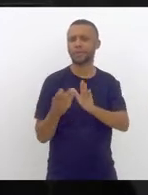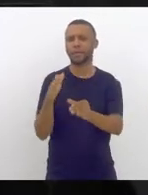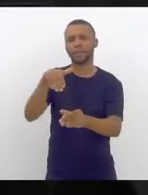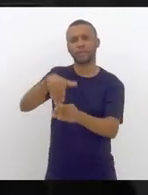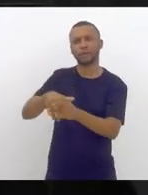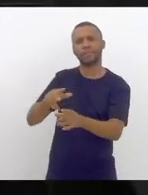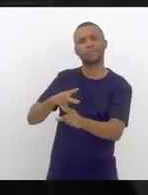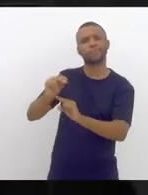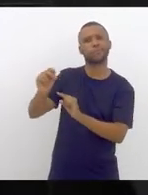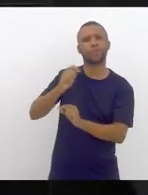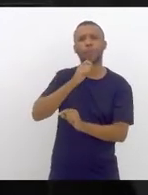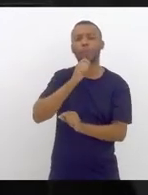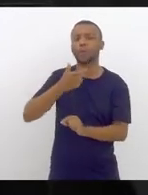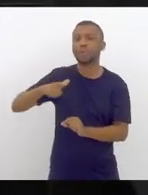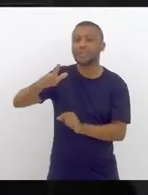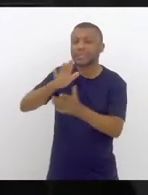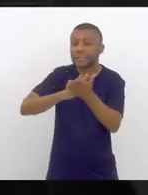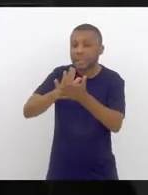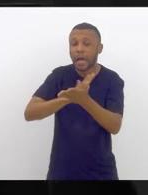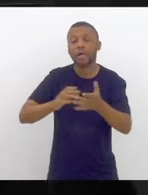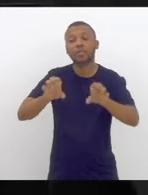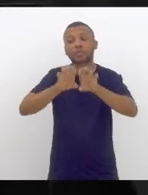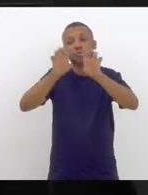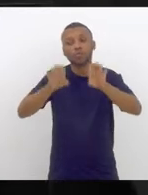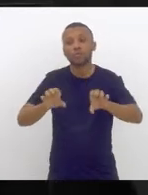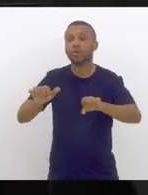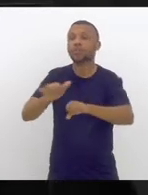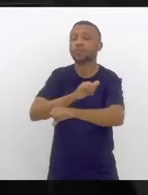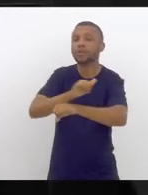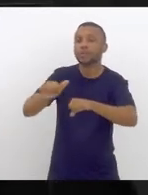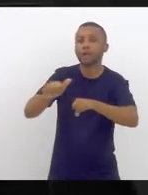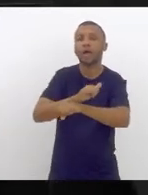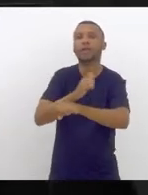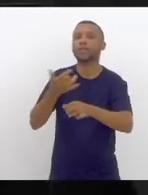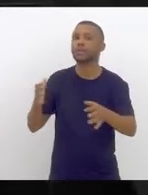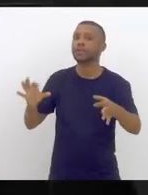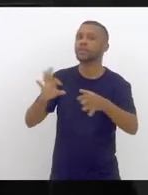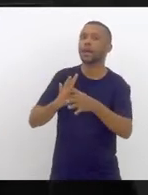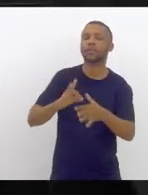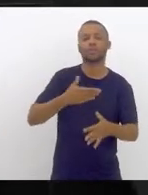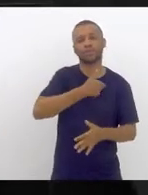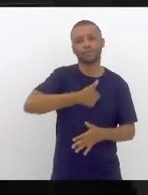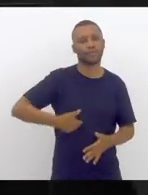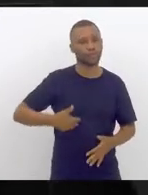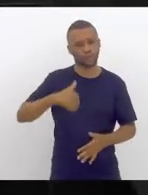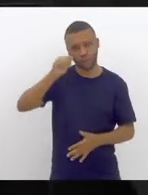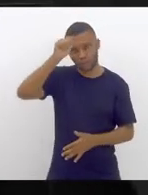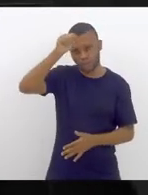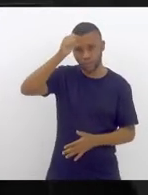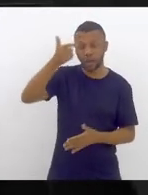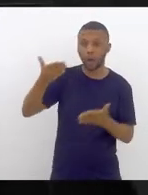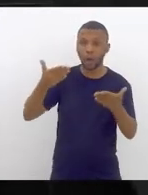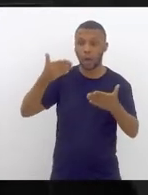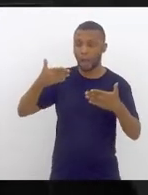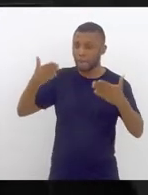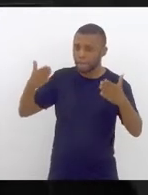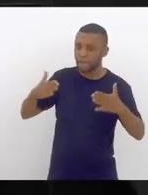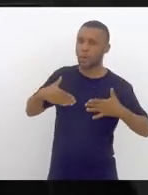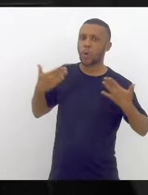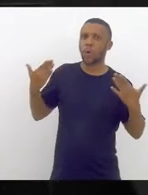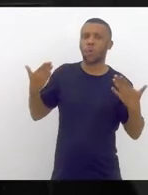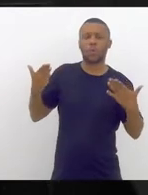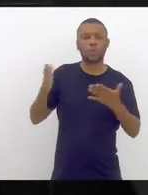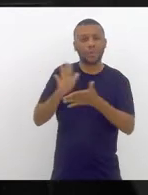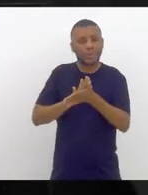sem nenhuma estruturação estratégica por parte do governador Cláudio Castro e agora sem nenhuma surpresa é nós